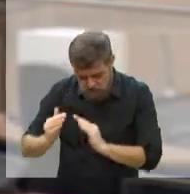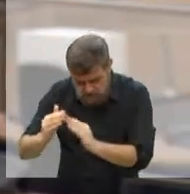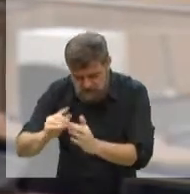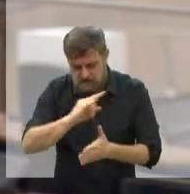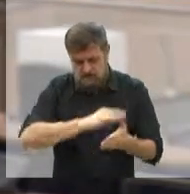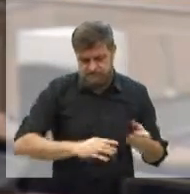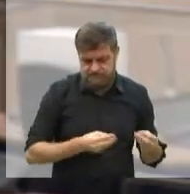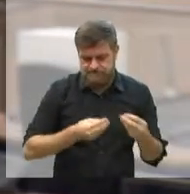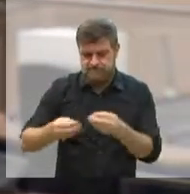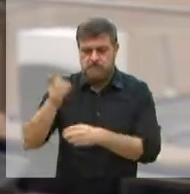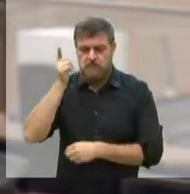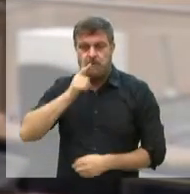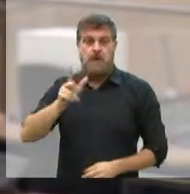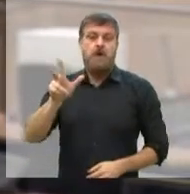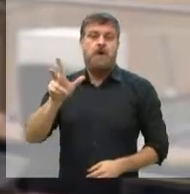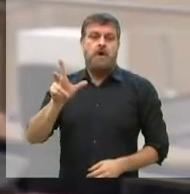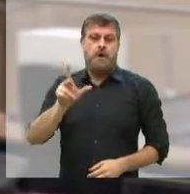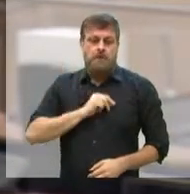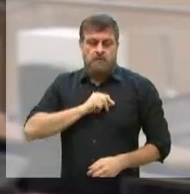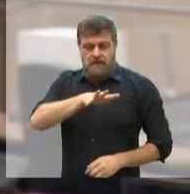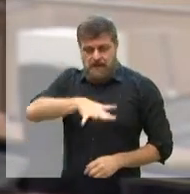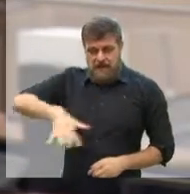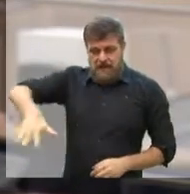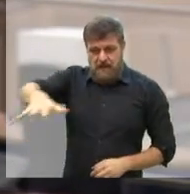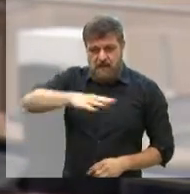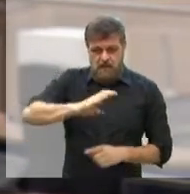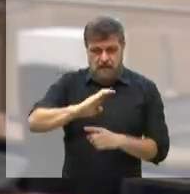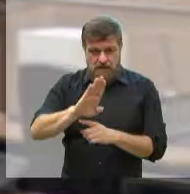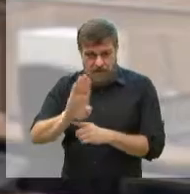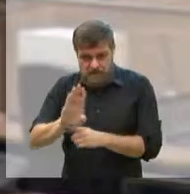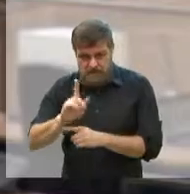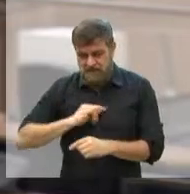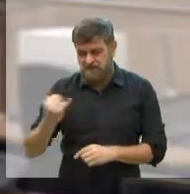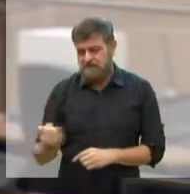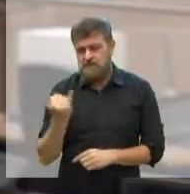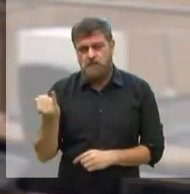fundiária. Então, por isso, a região do Campo Belo se tornou